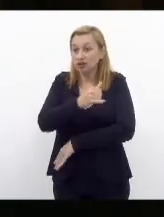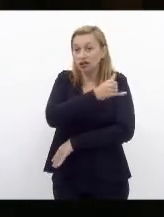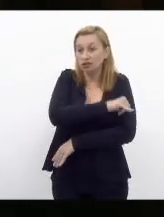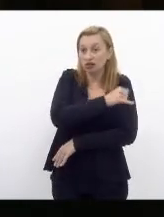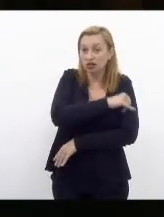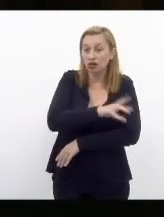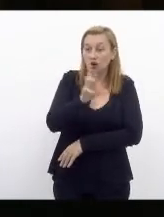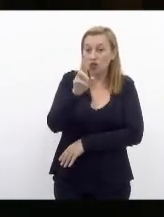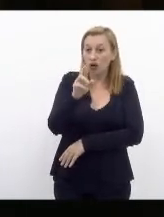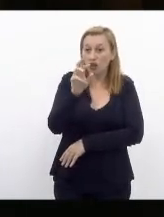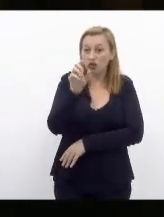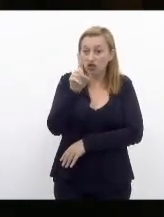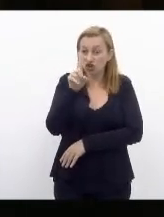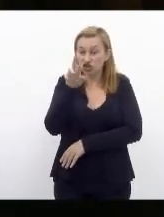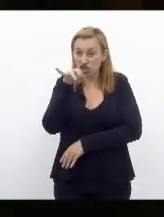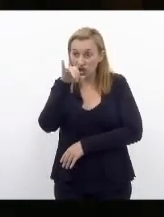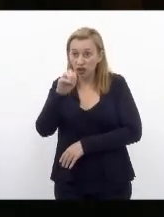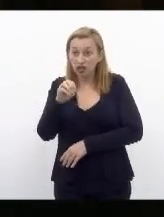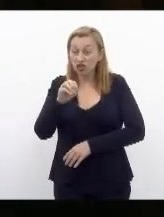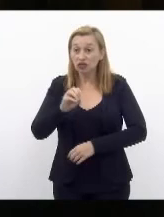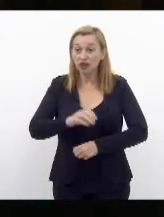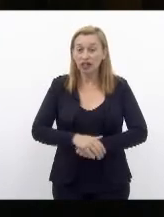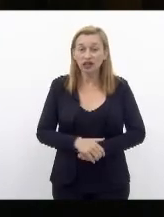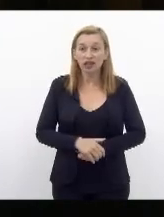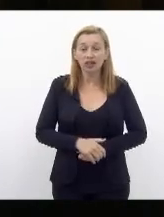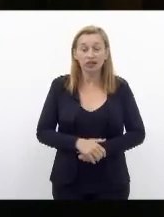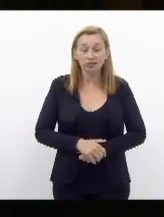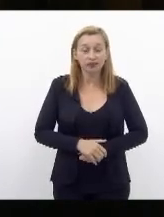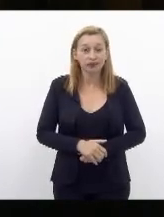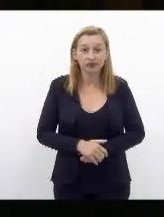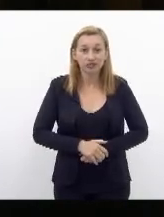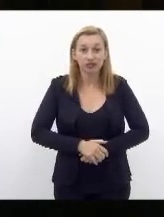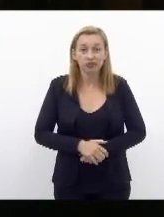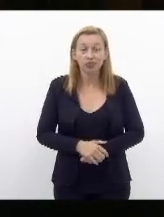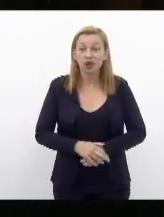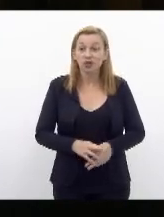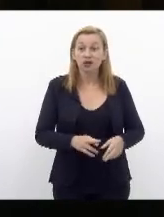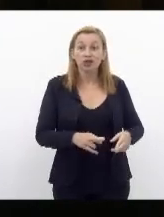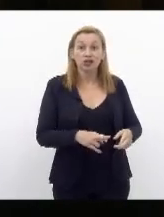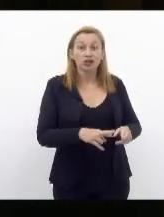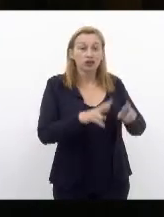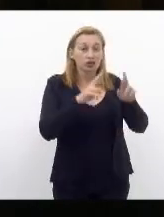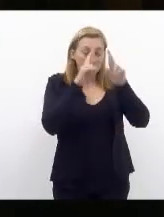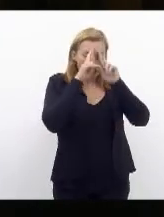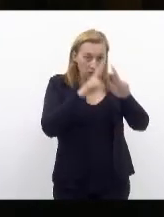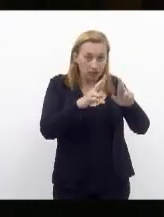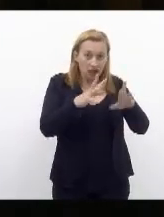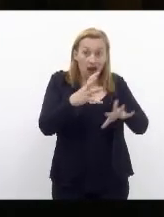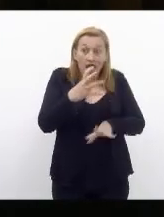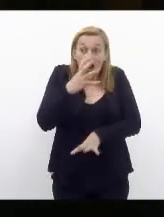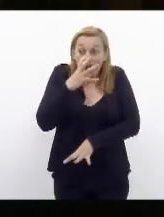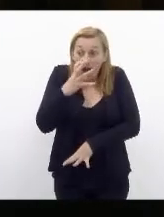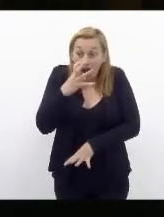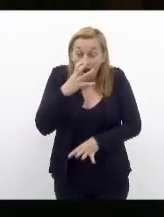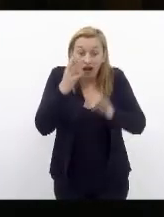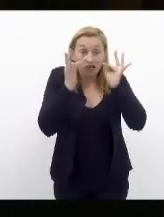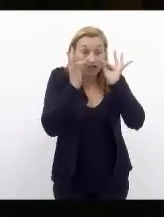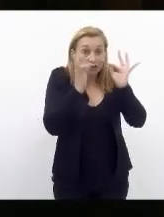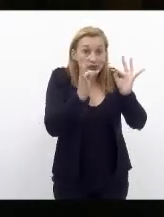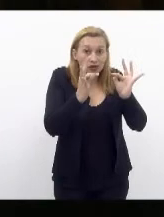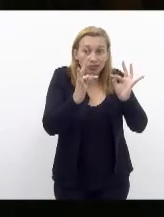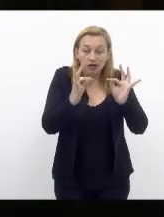Amorim. Então aqui fica o meu respeito, a minha admiração e o meu testemunho